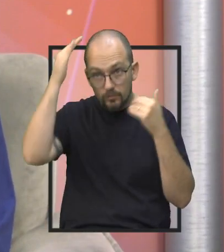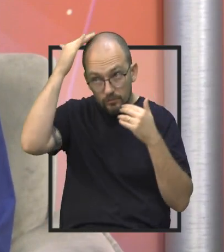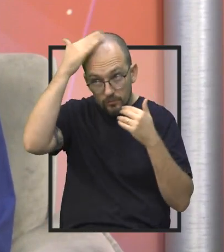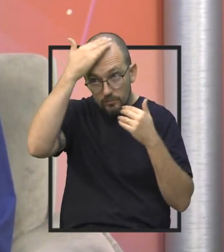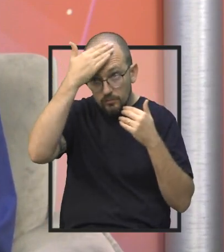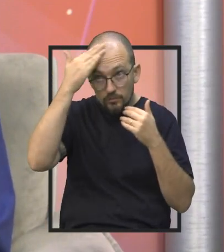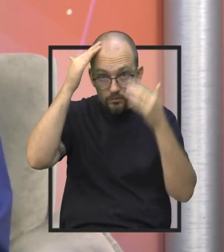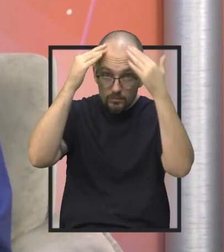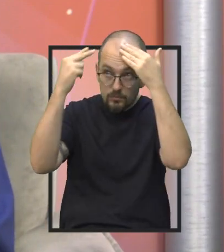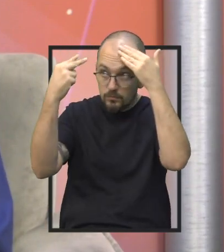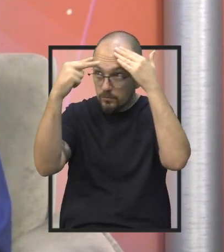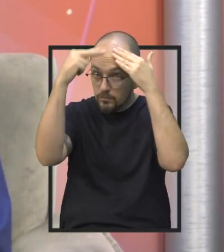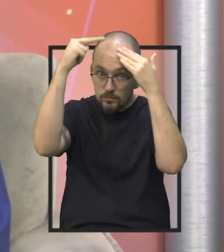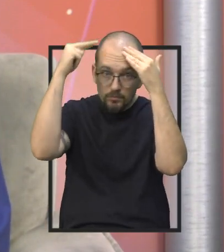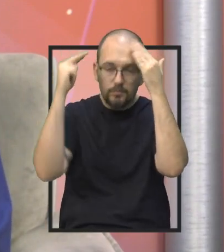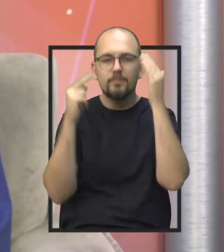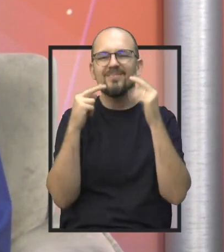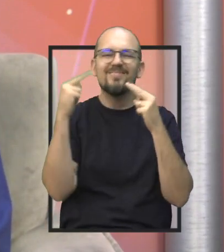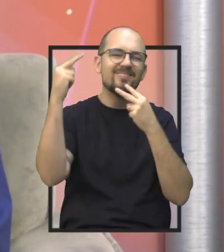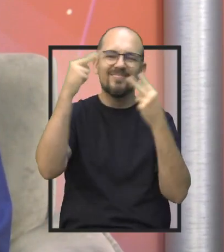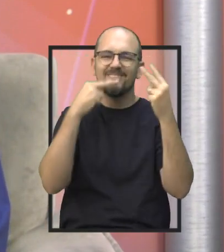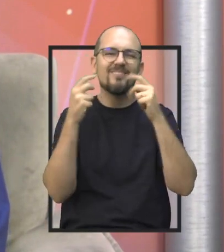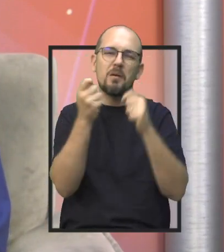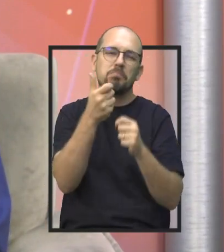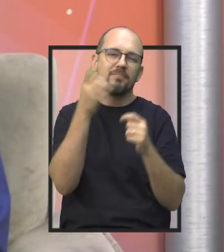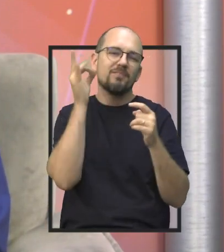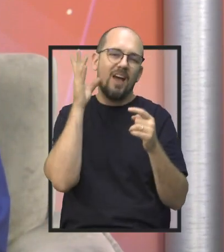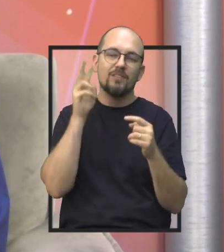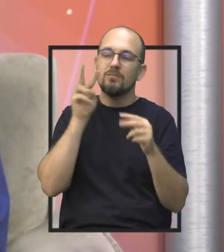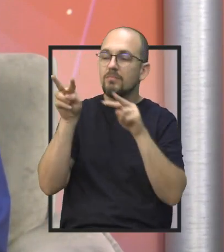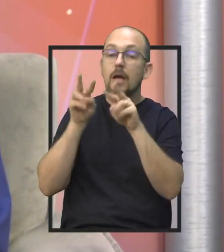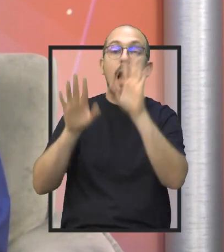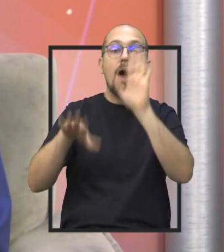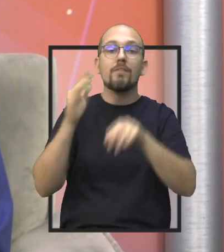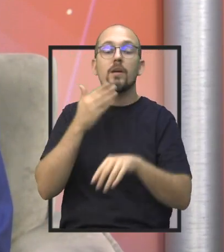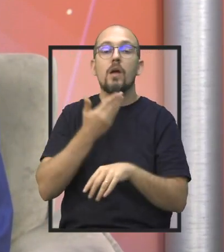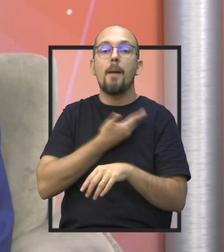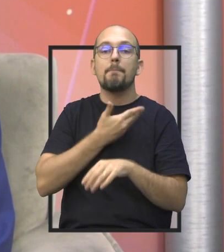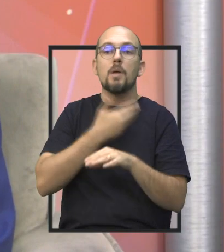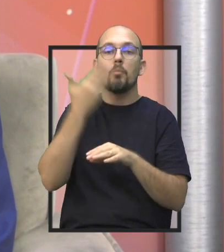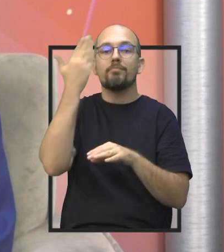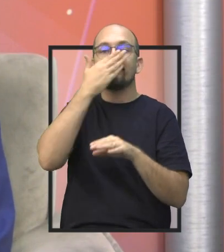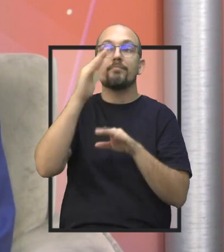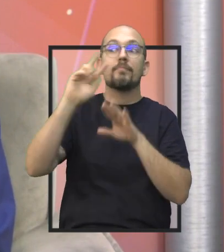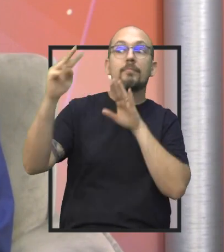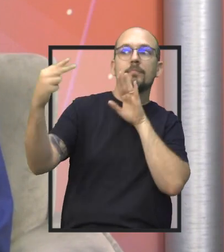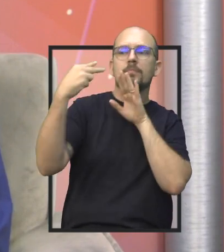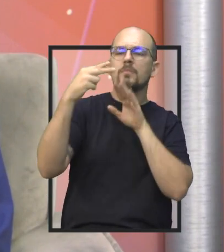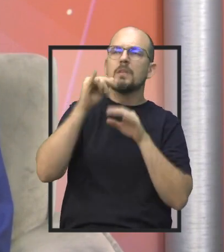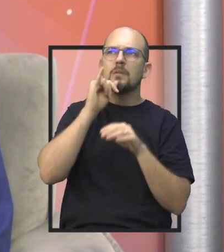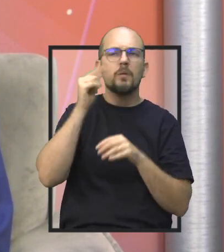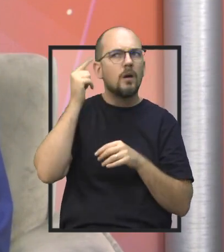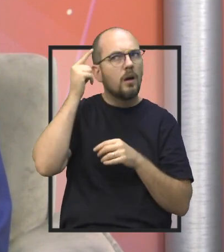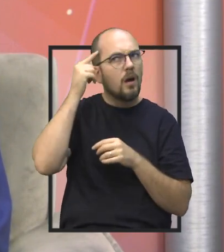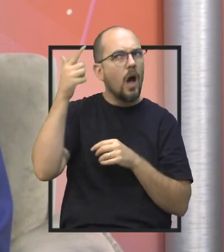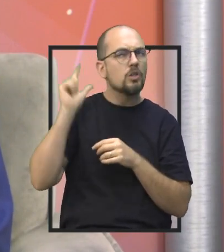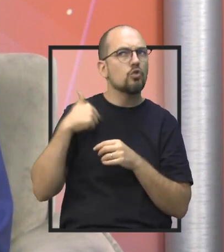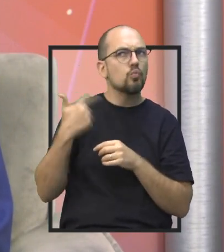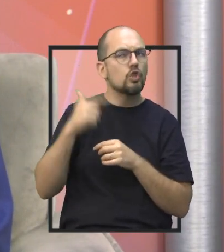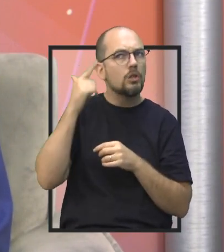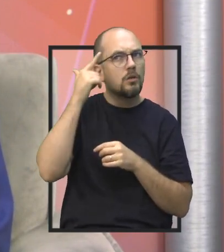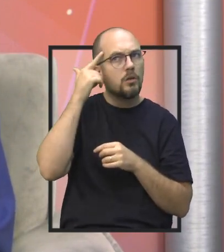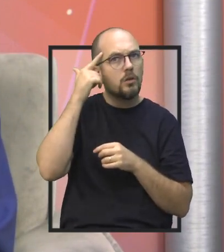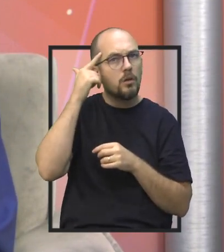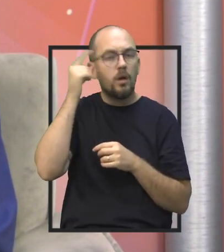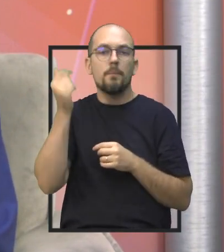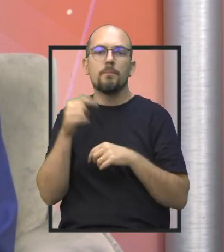são evidentes, mas às vezes passa desapercebido. Então, olhar com outros olhos. Opa, essa pinta eu não tinha, essa lesão, esse